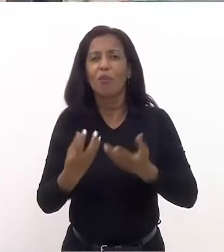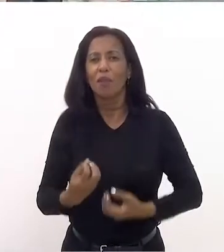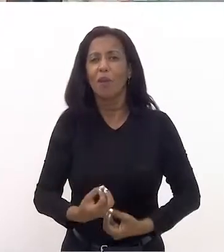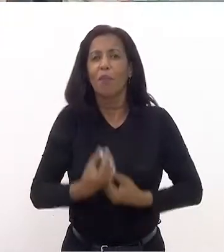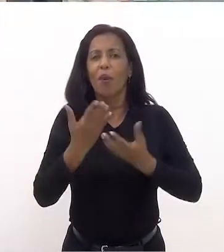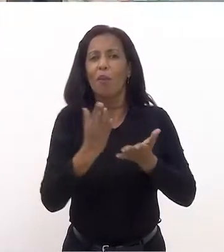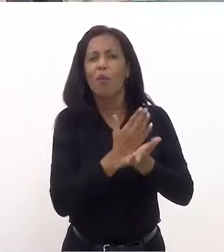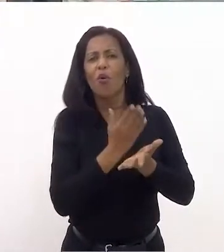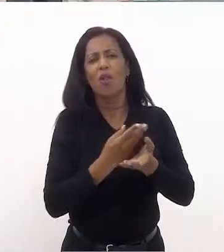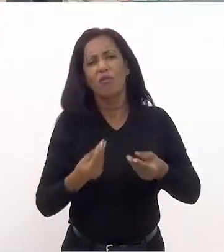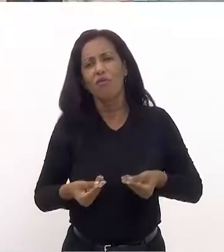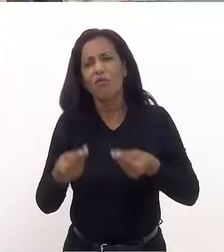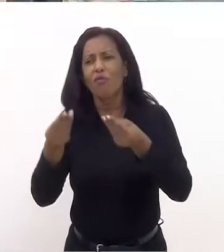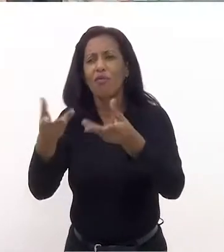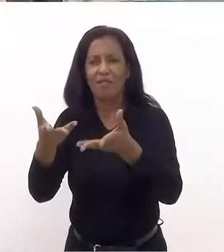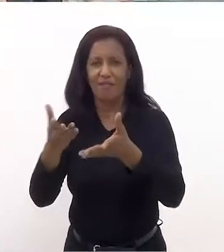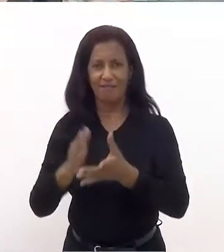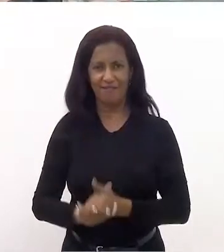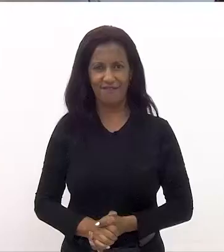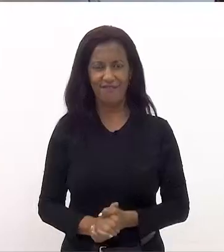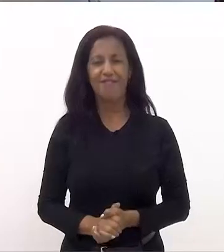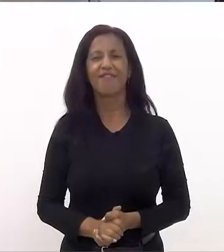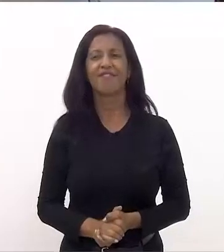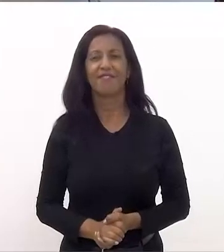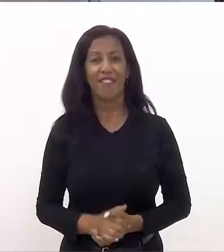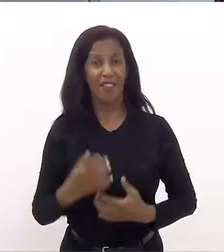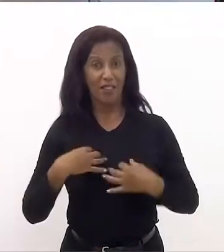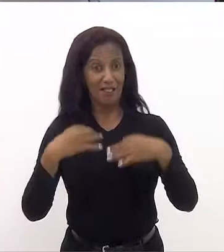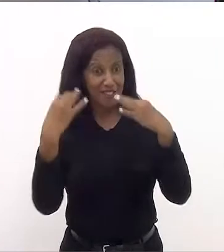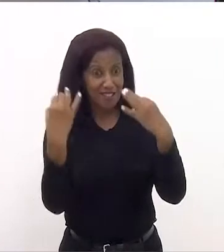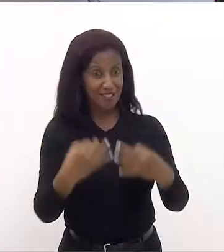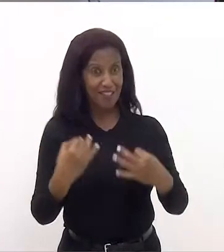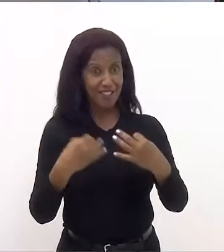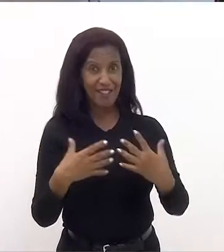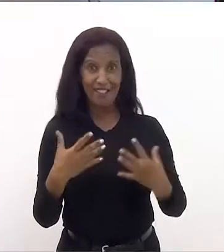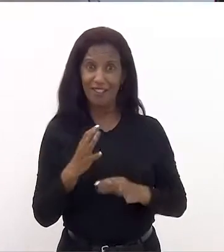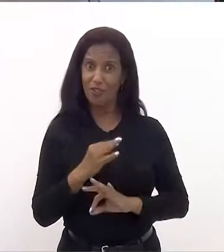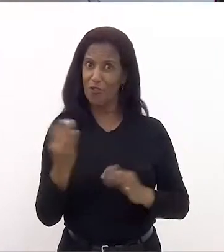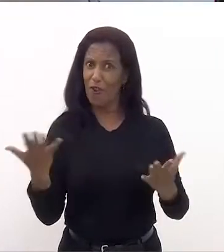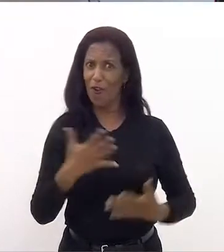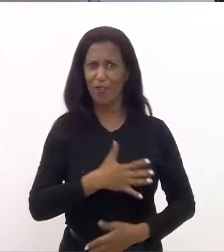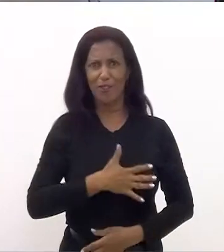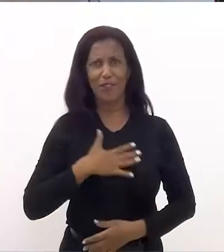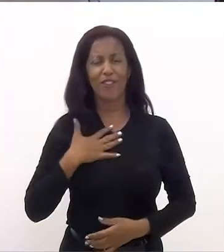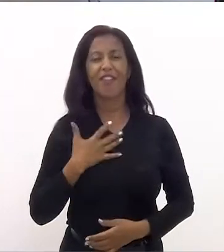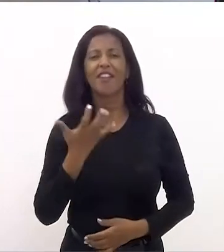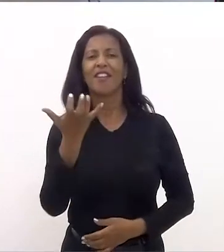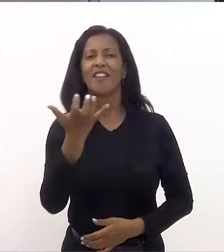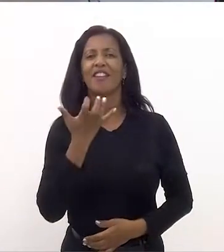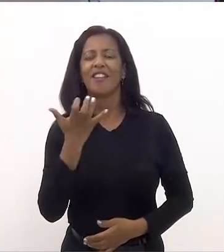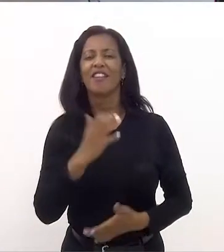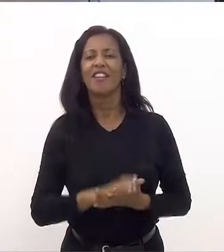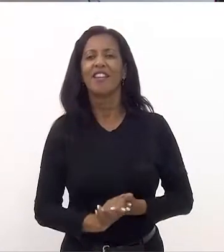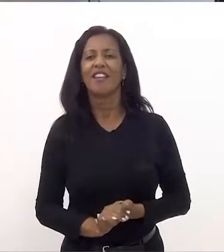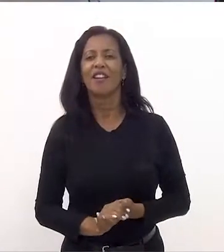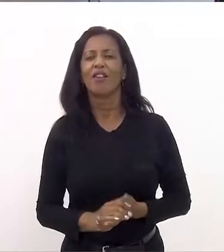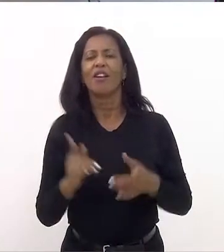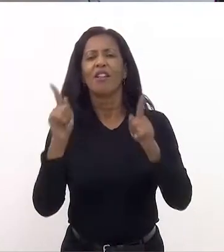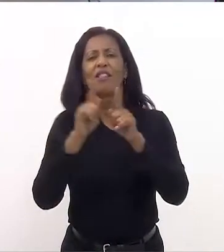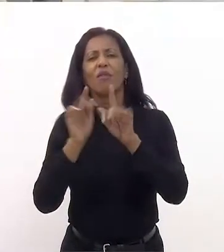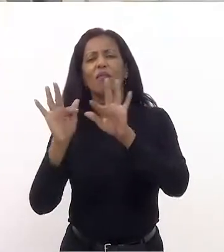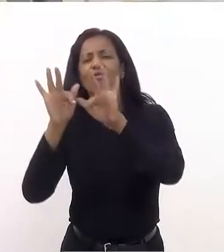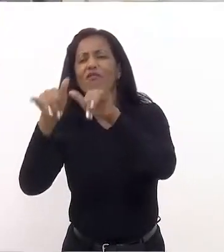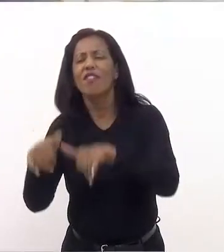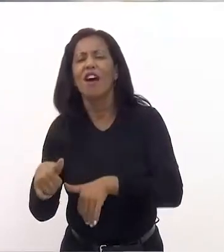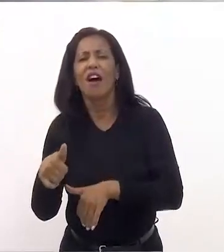mandar meus livros para você. Com certeza! Nossa, que honra receber. E quero, por causa da minha mãe, ler